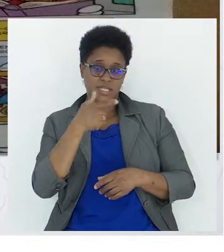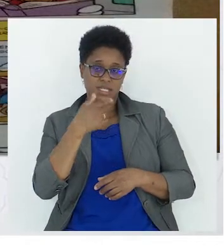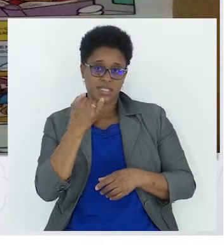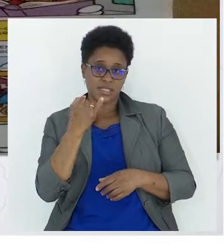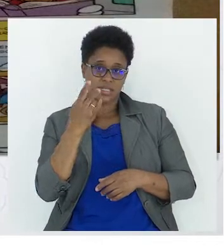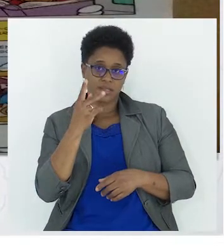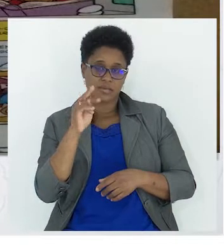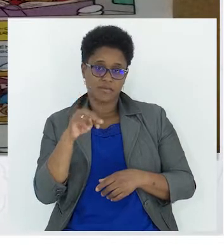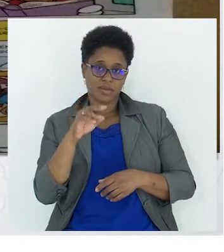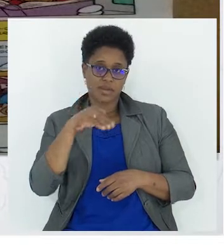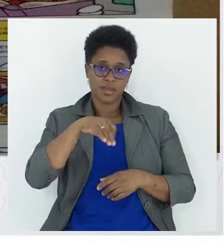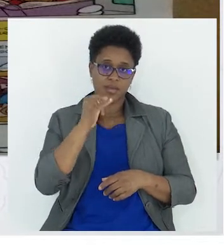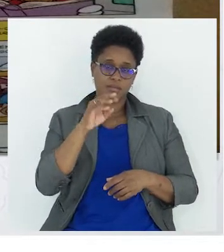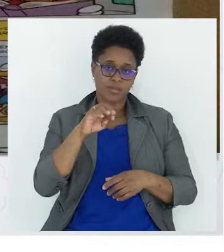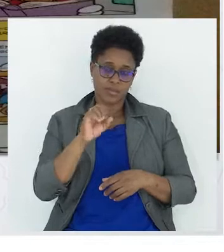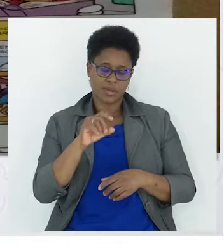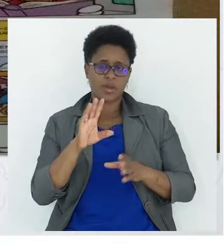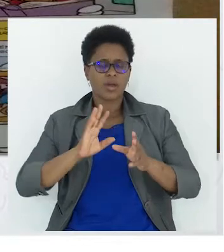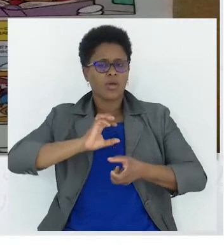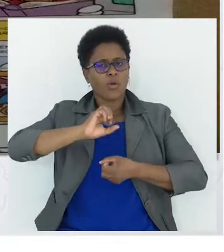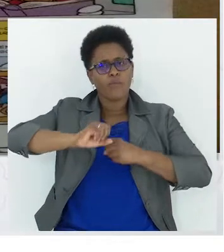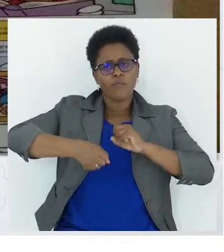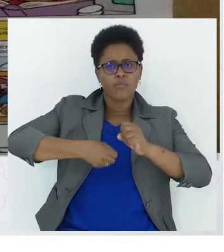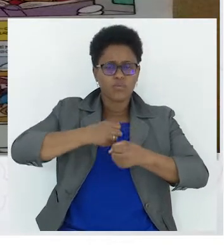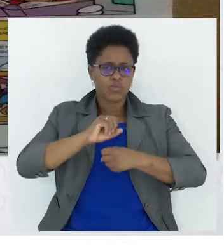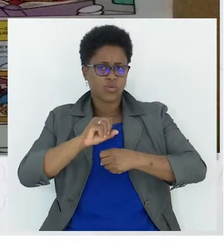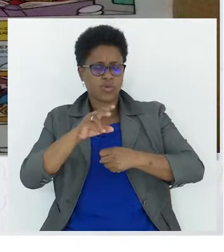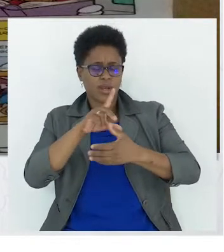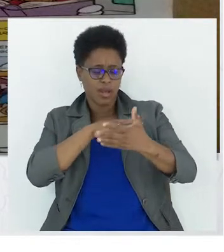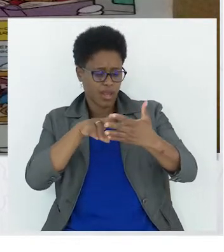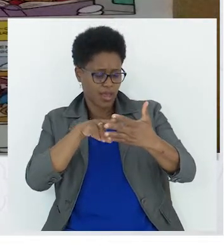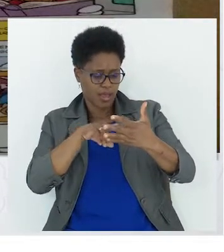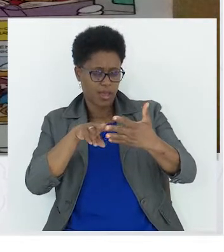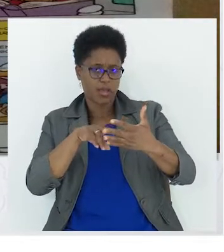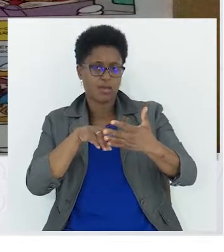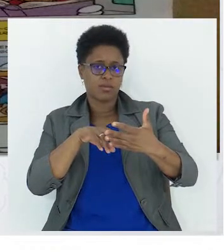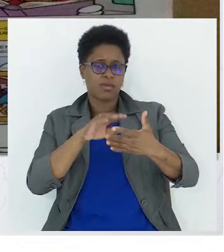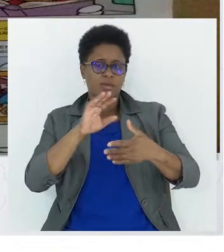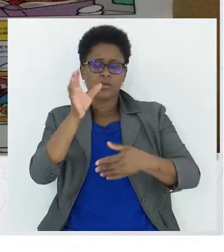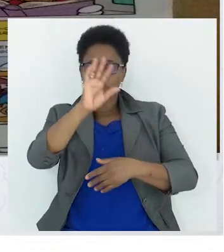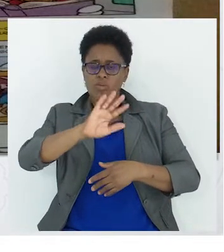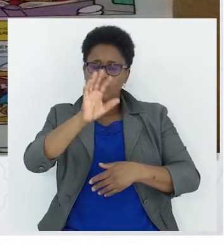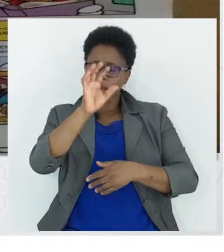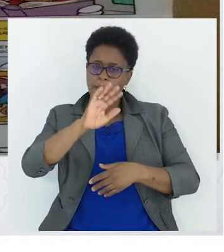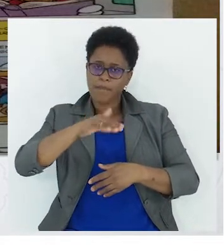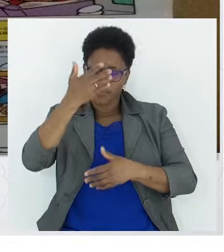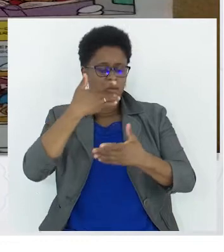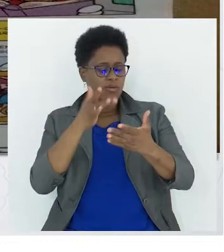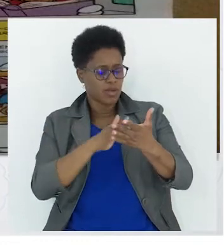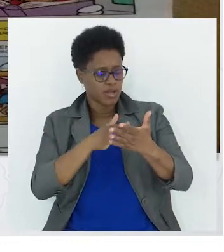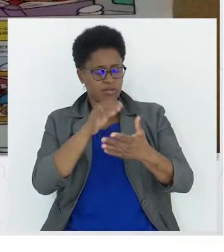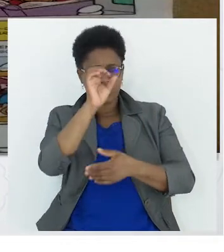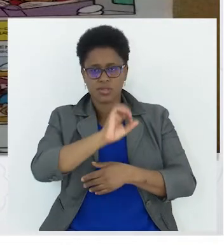Pink, a revolução literária do século. O seu primeiro livro, A